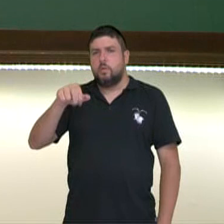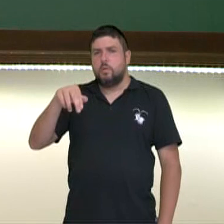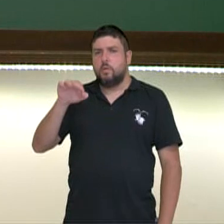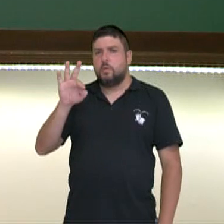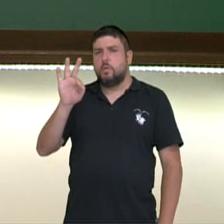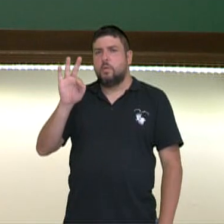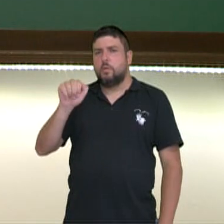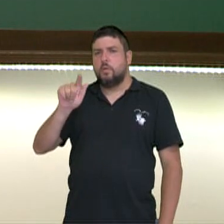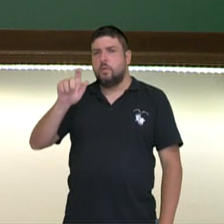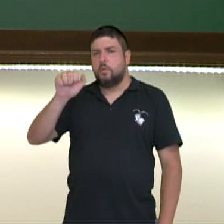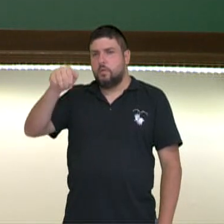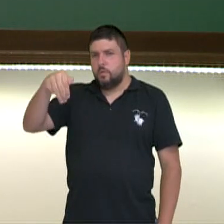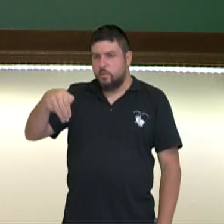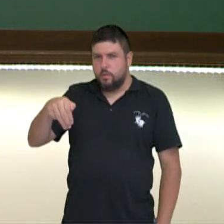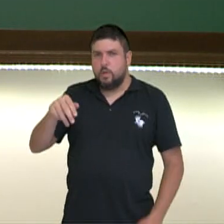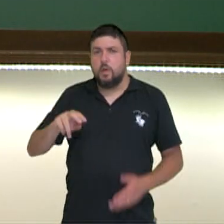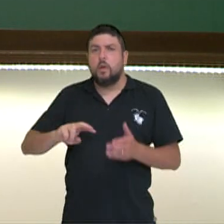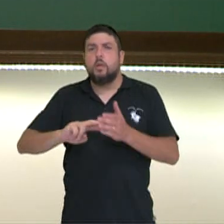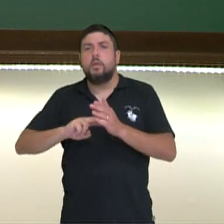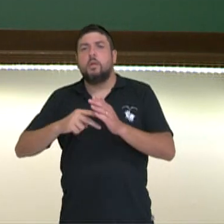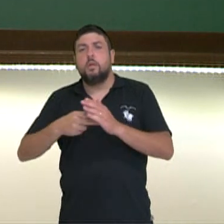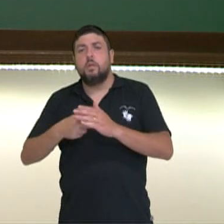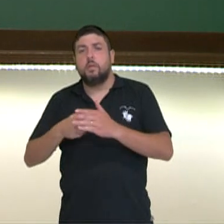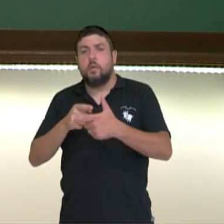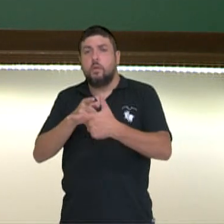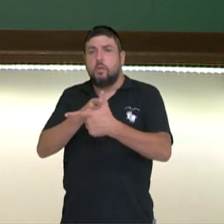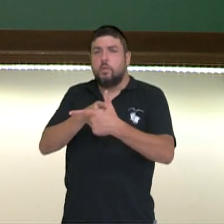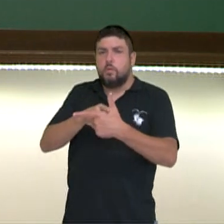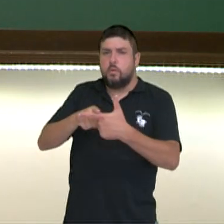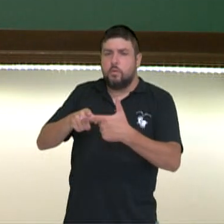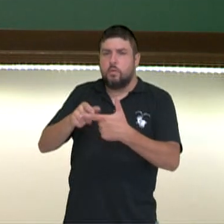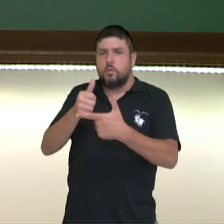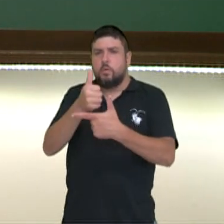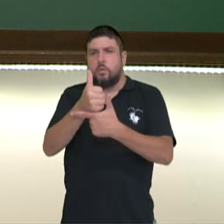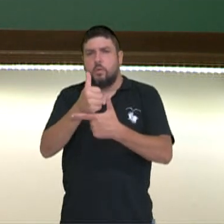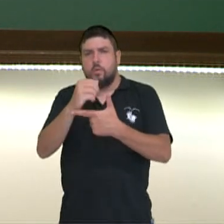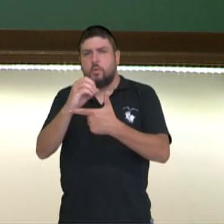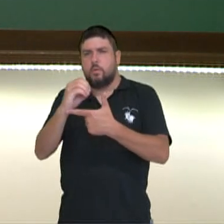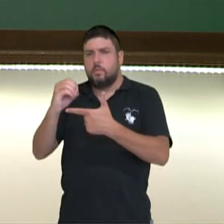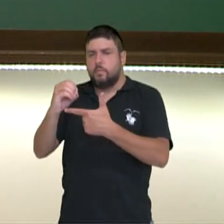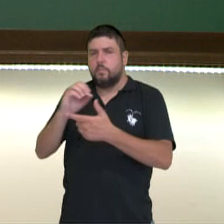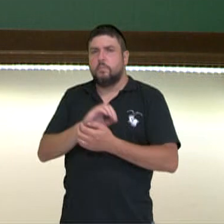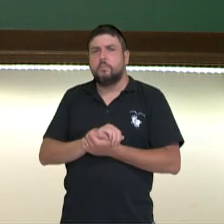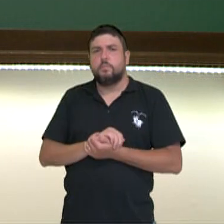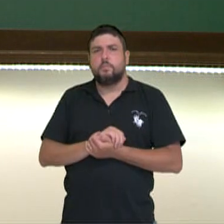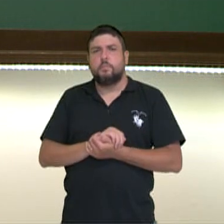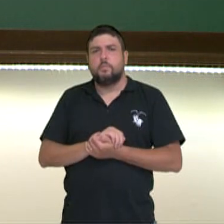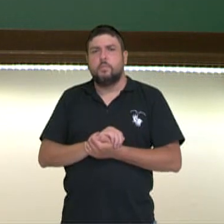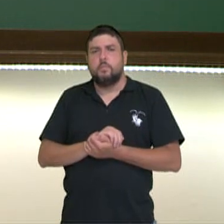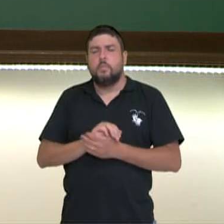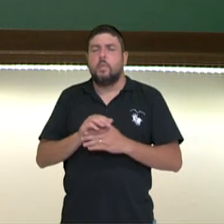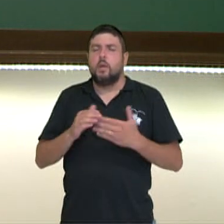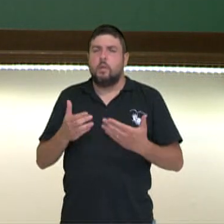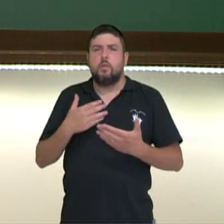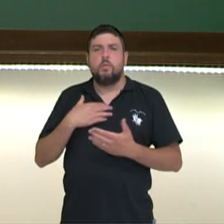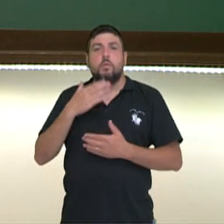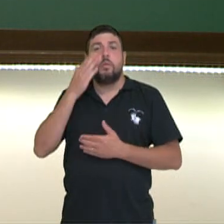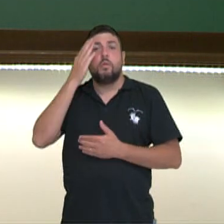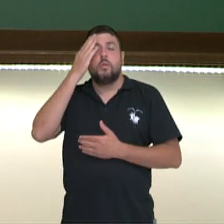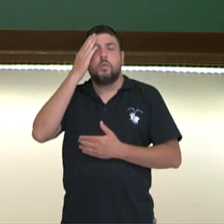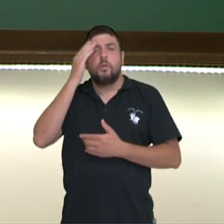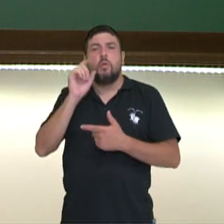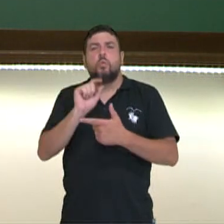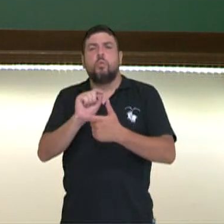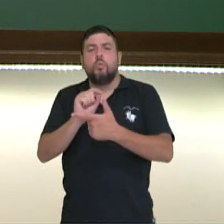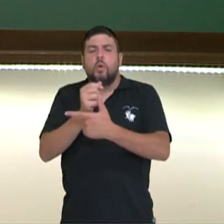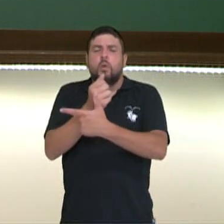né? Porcentagem quer dizer por 100, né? Porcentagem. Então, a gente sabe que vai ser o quê? Vai ser alguma